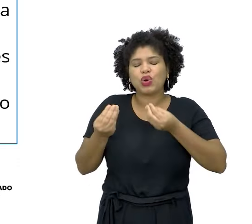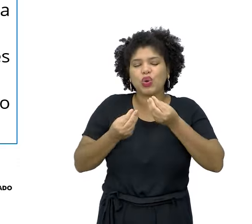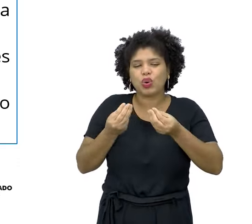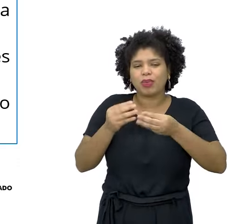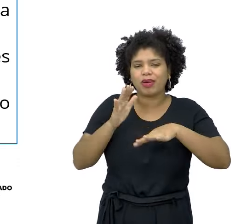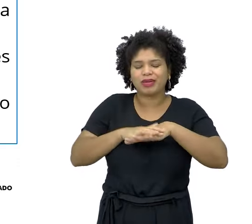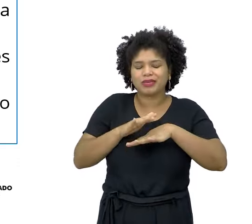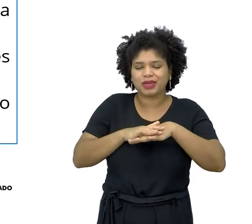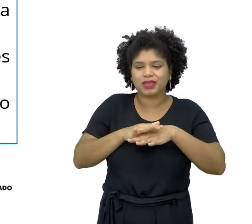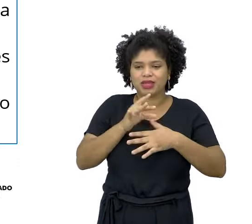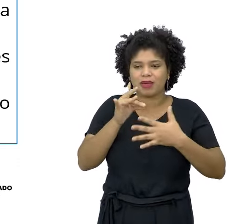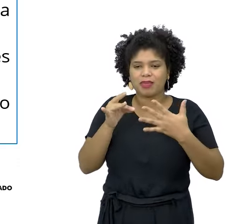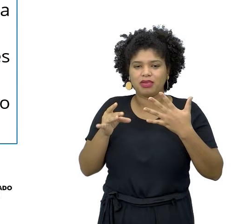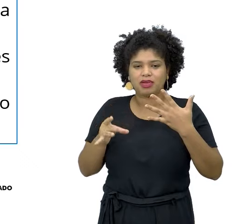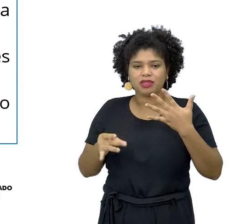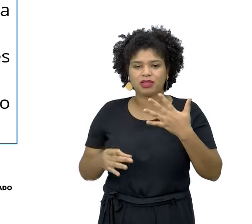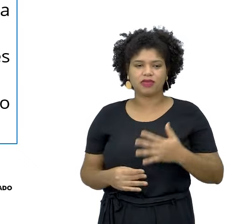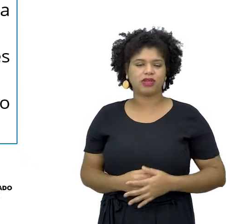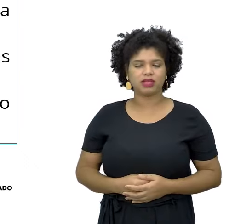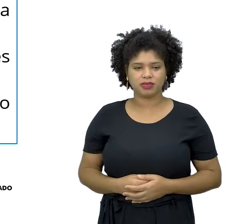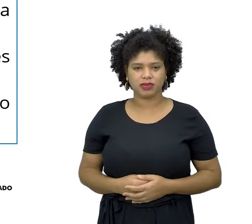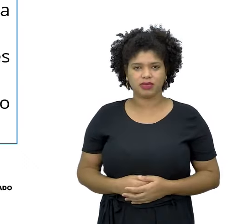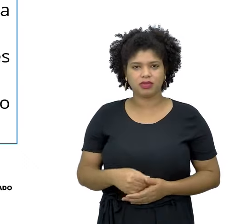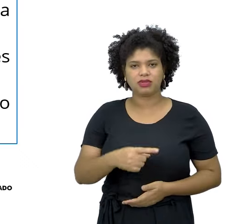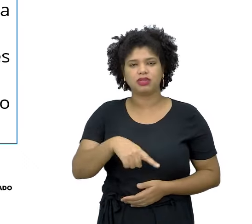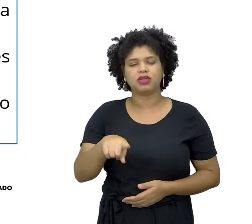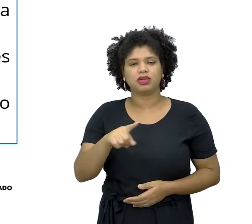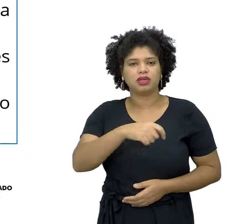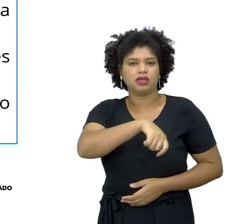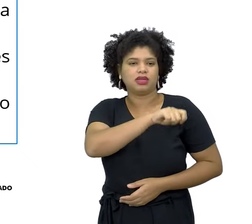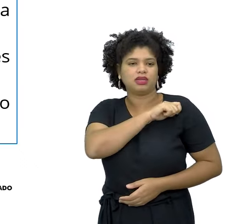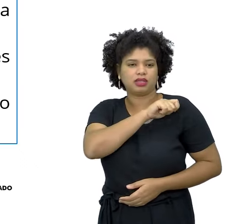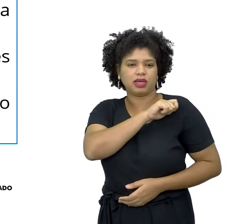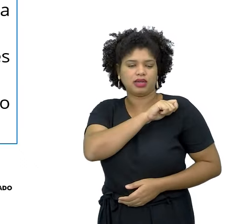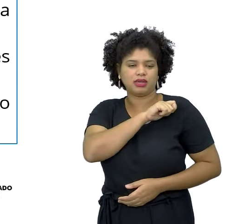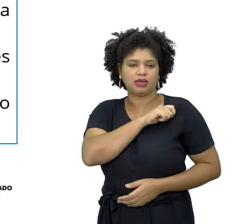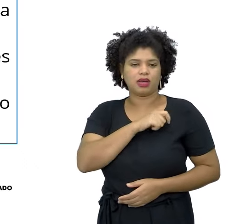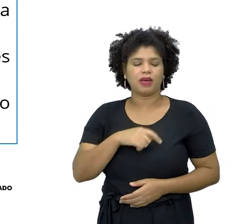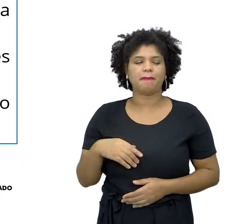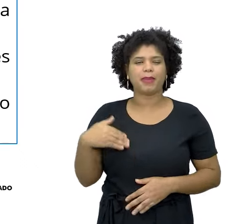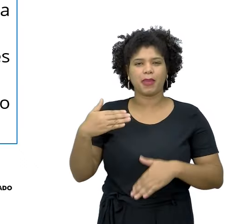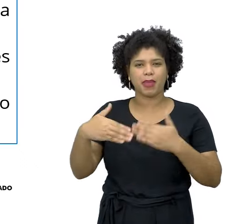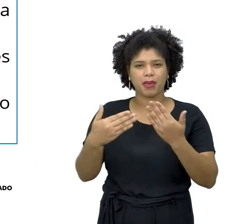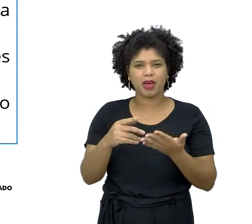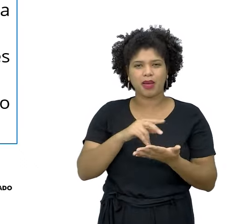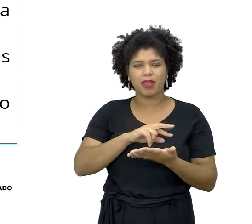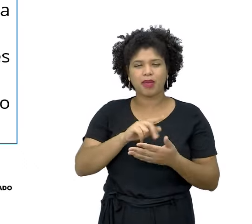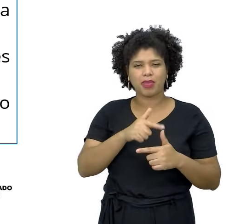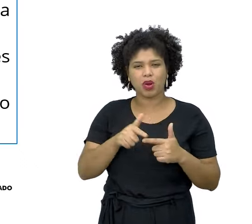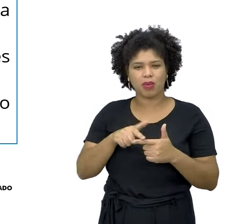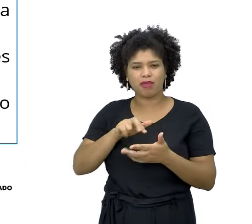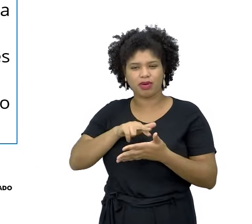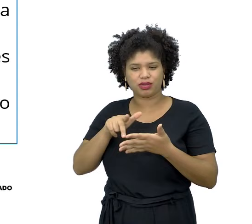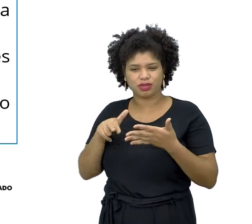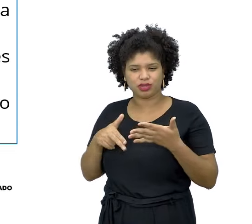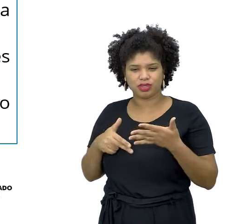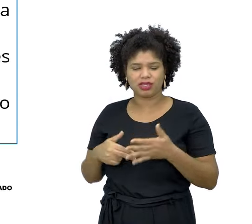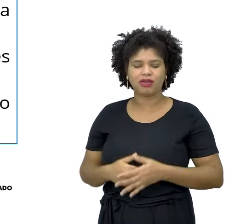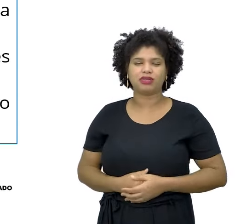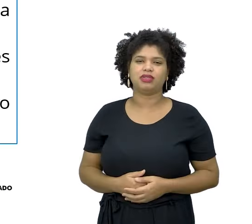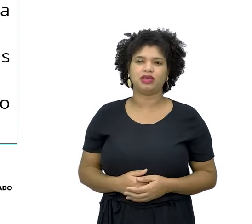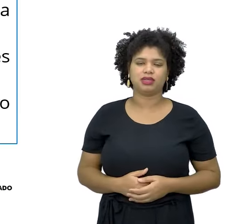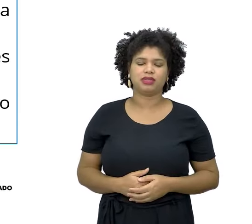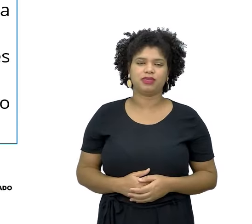momentos específicos para que os estudantes pudessem vivenciar cada um dos passos para a resolução de problemas? Pensem que são 9